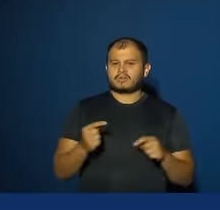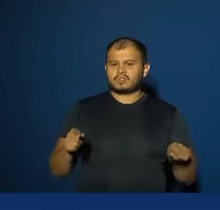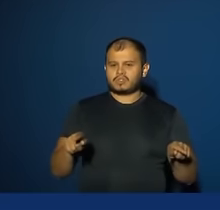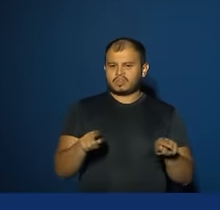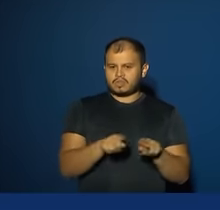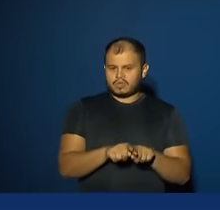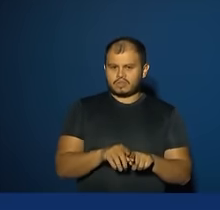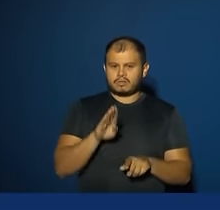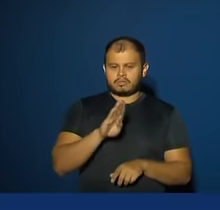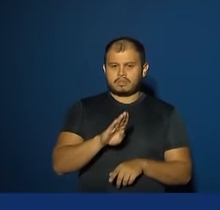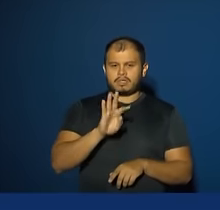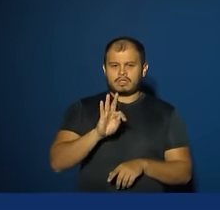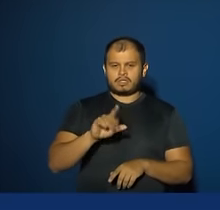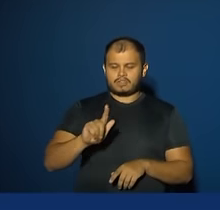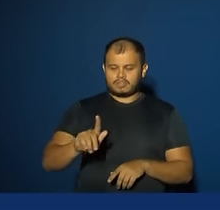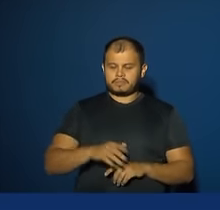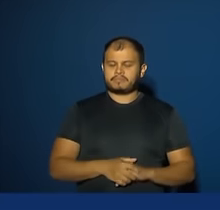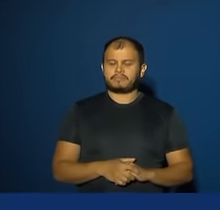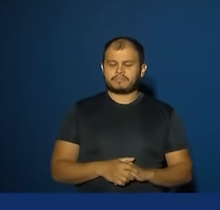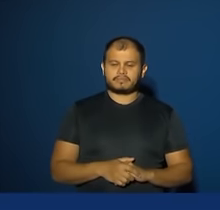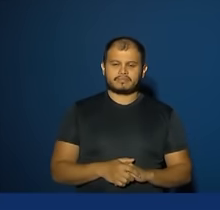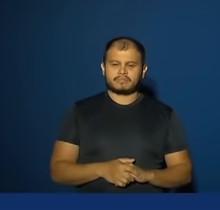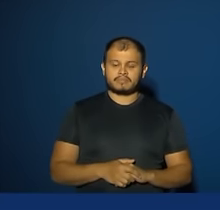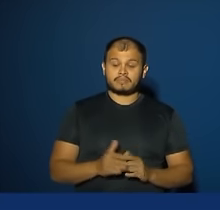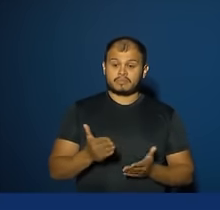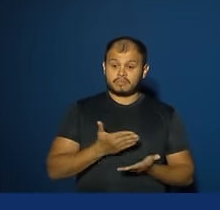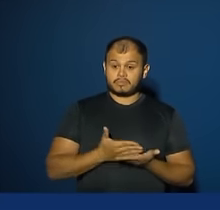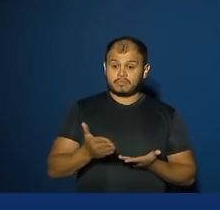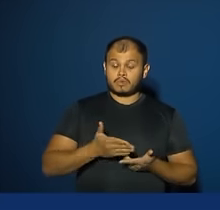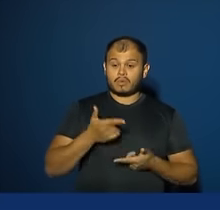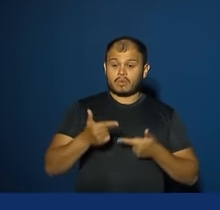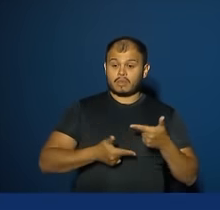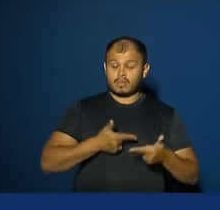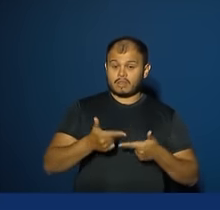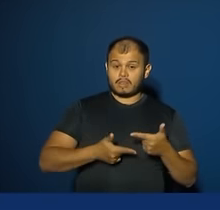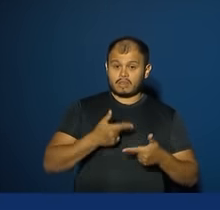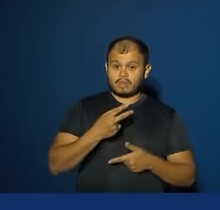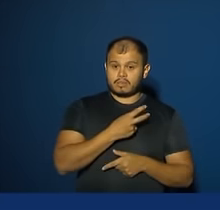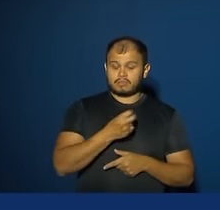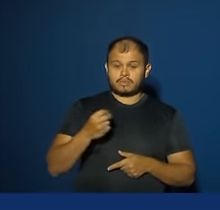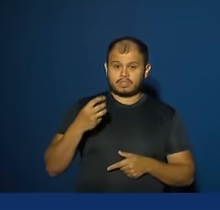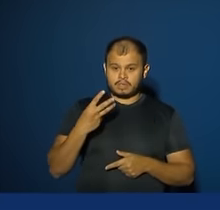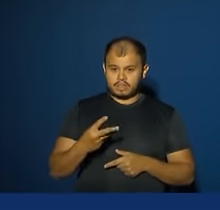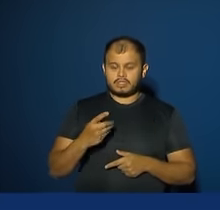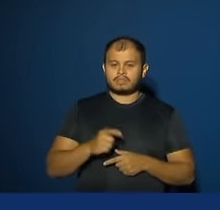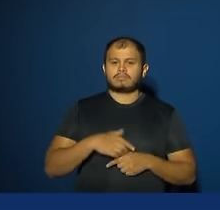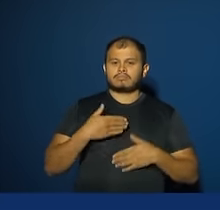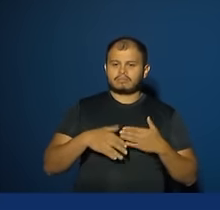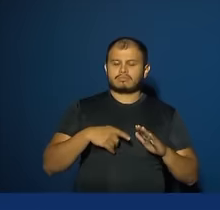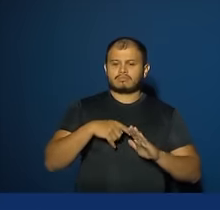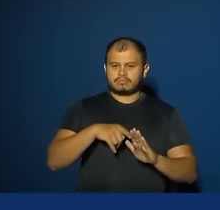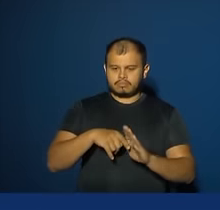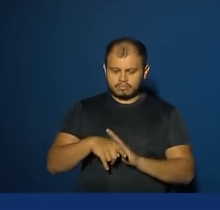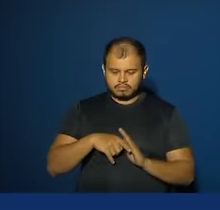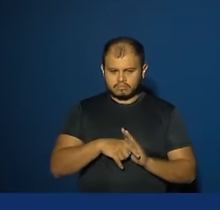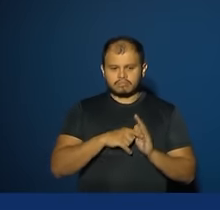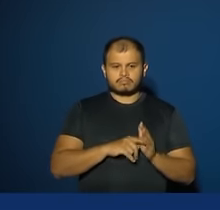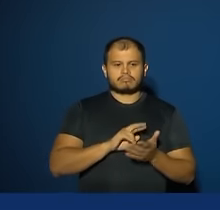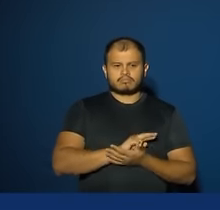de equities do BTG Asset. O Laércio começou no banco em 2003, no back office, passou por research, sell